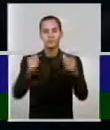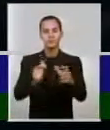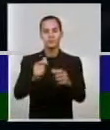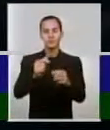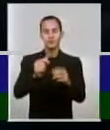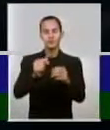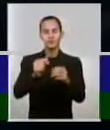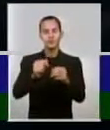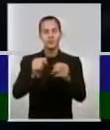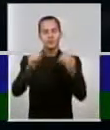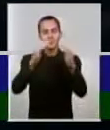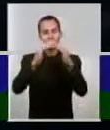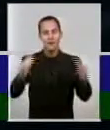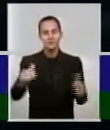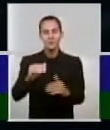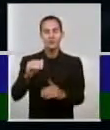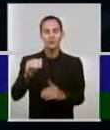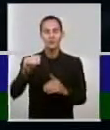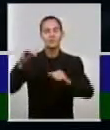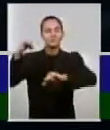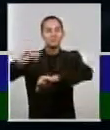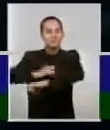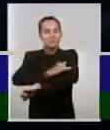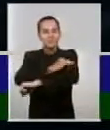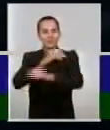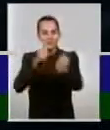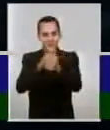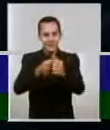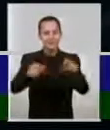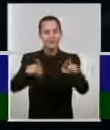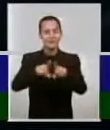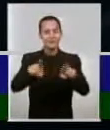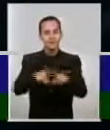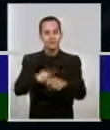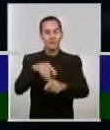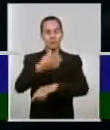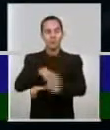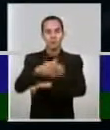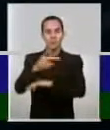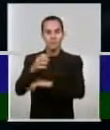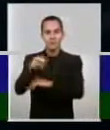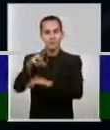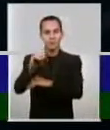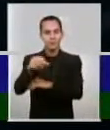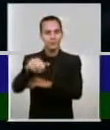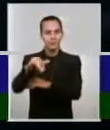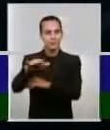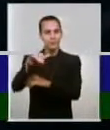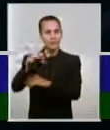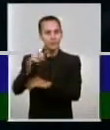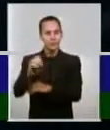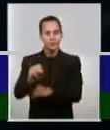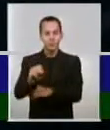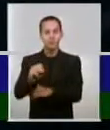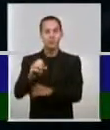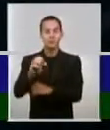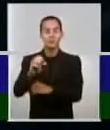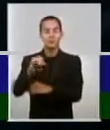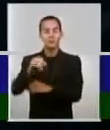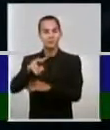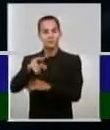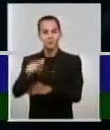Mansões Aeroporto. Também na rua Pedro Quirino da Silva, esquina com a rua Bárbara Leodoro, bairro Nossa Senhora